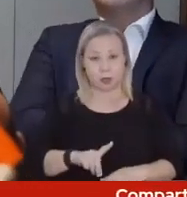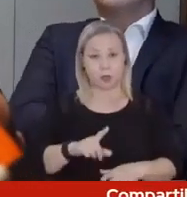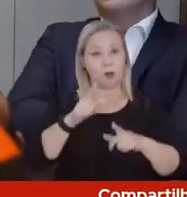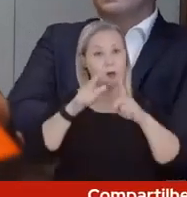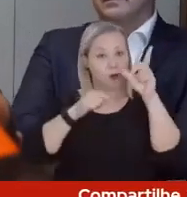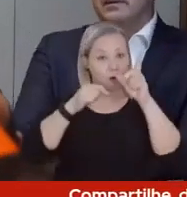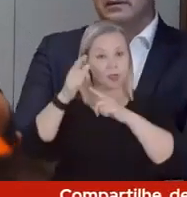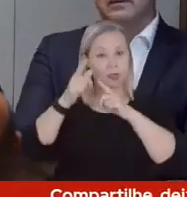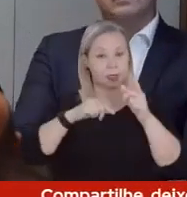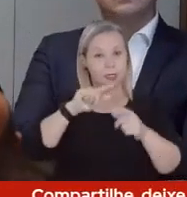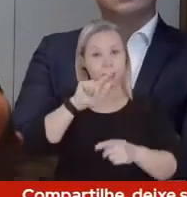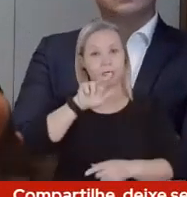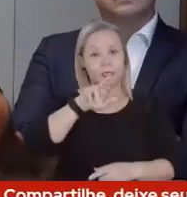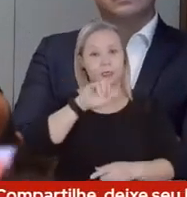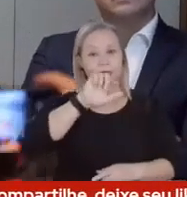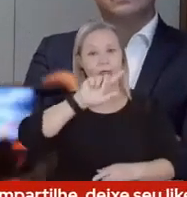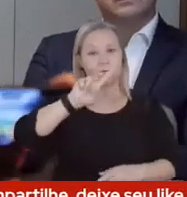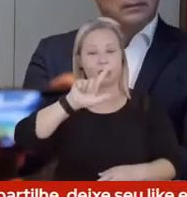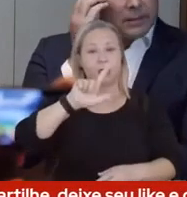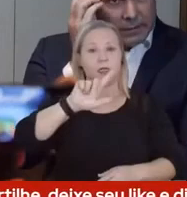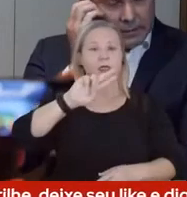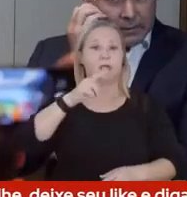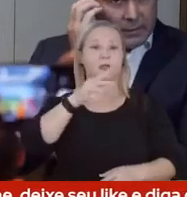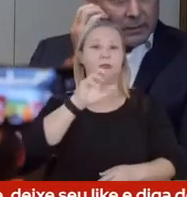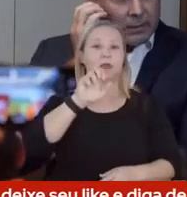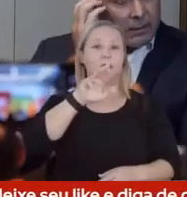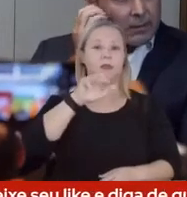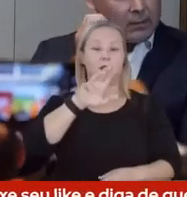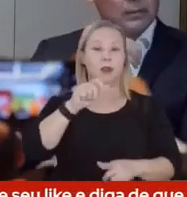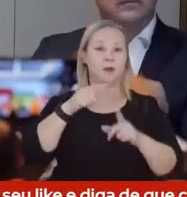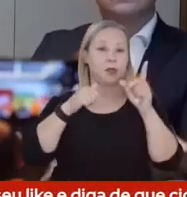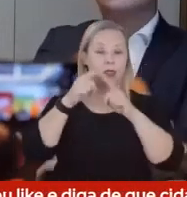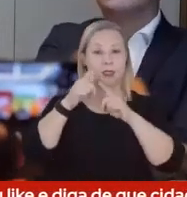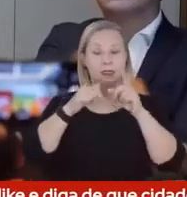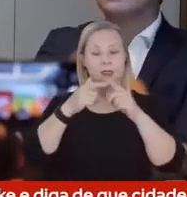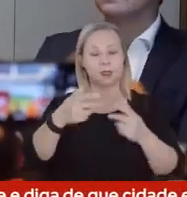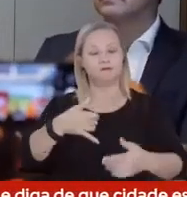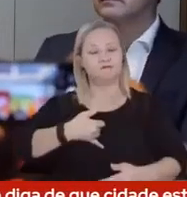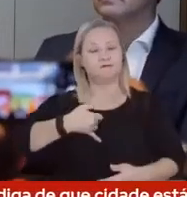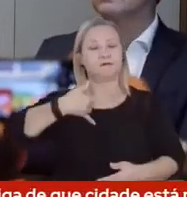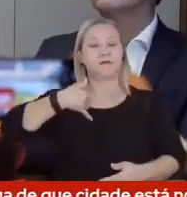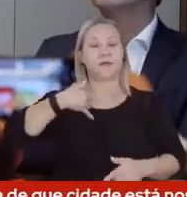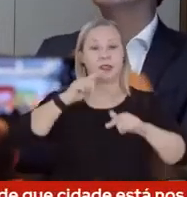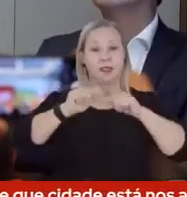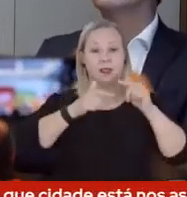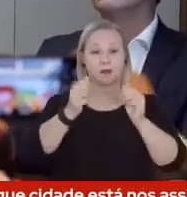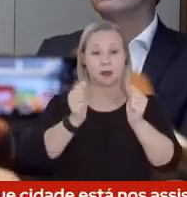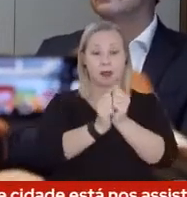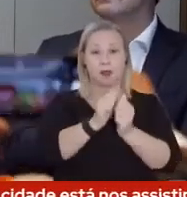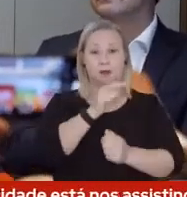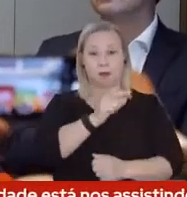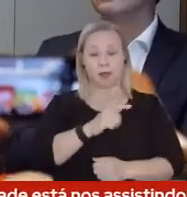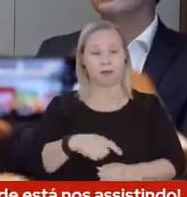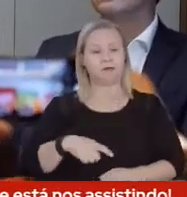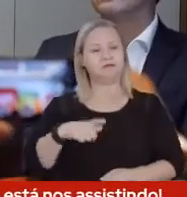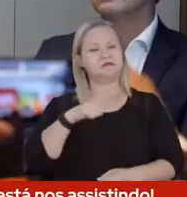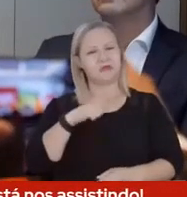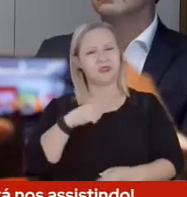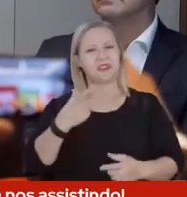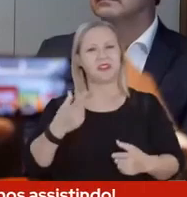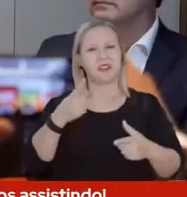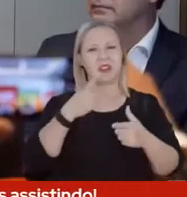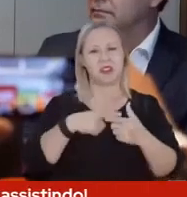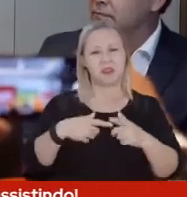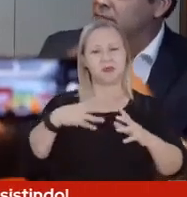de ter trabalhado ao lado dele, né? Tivemos alguns embates, mas sempre dentro de um respeito grande, né,